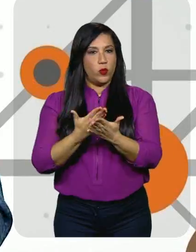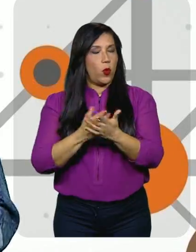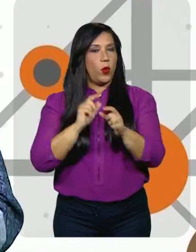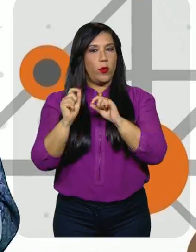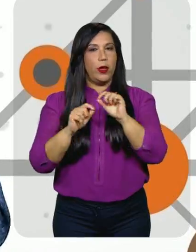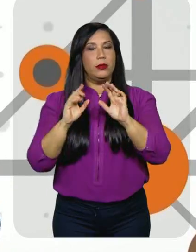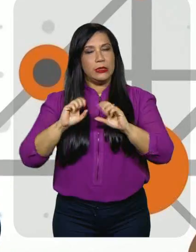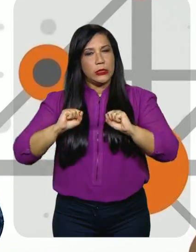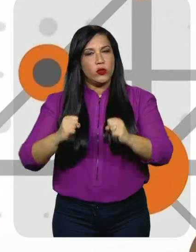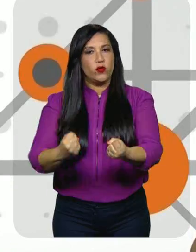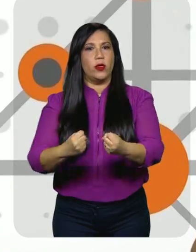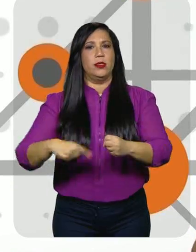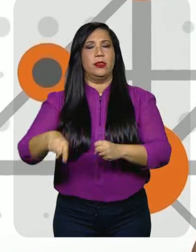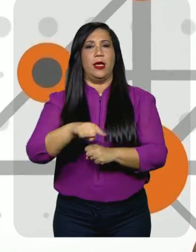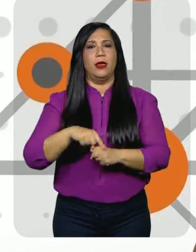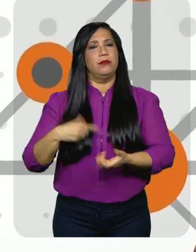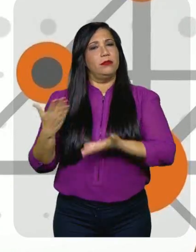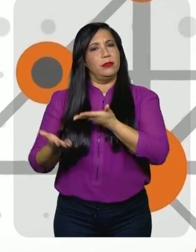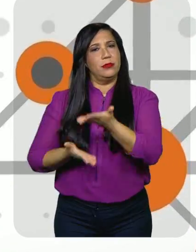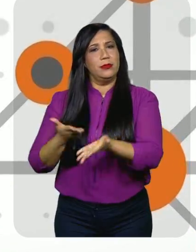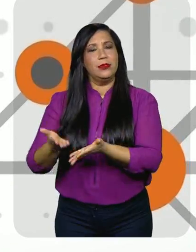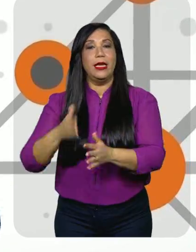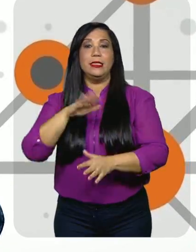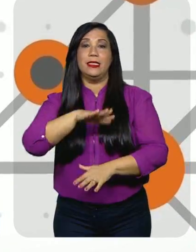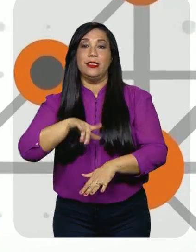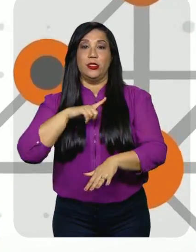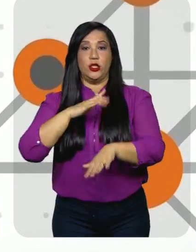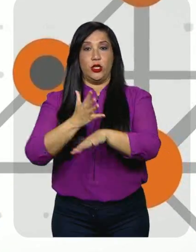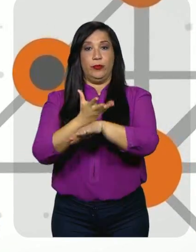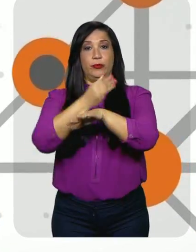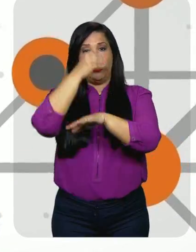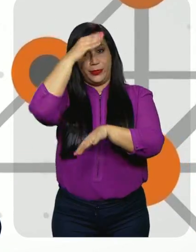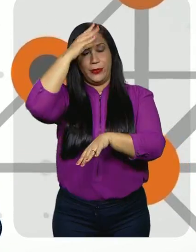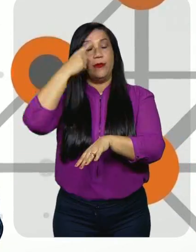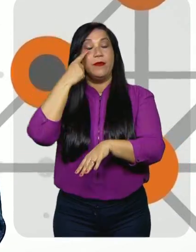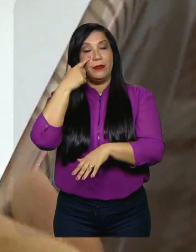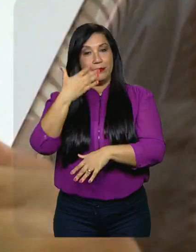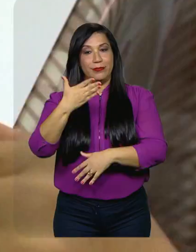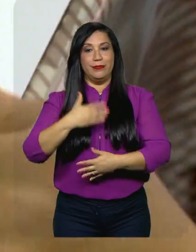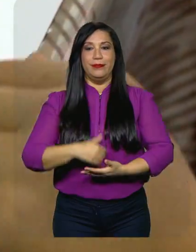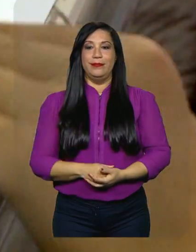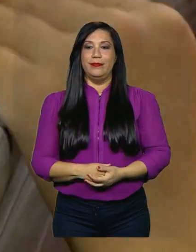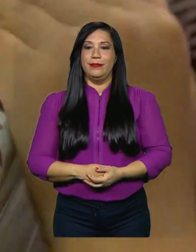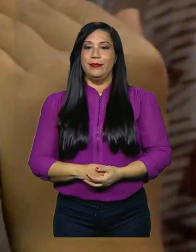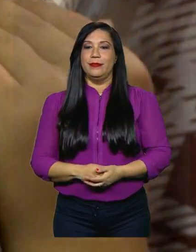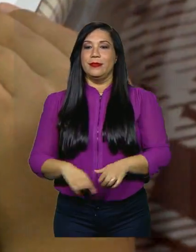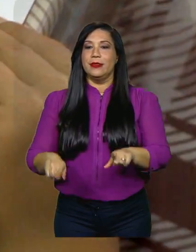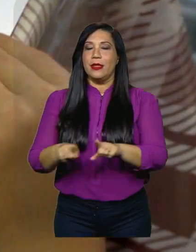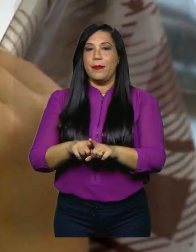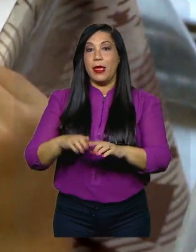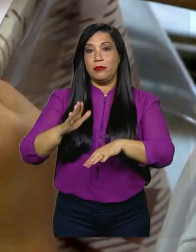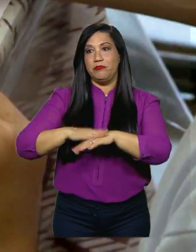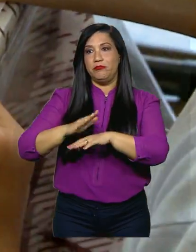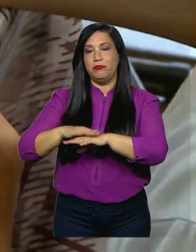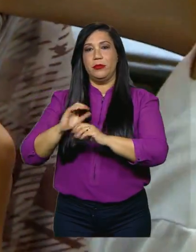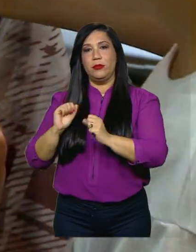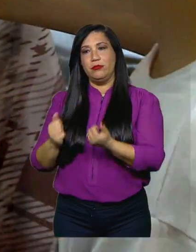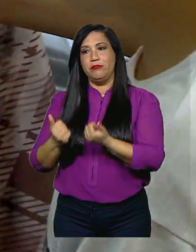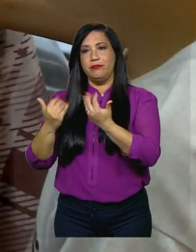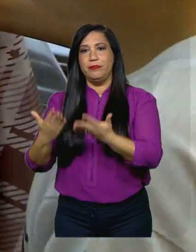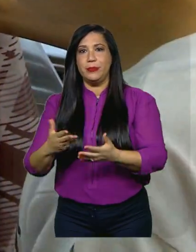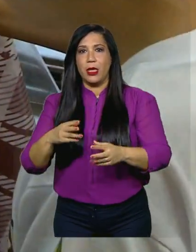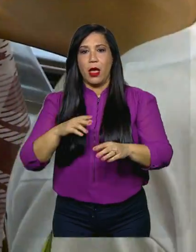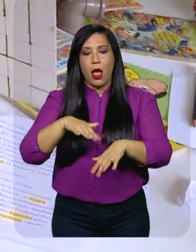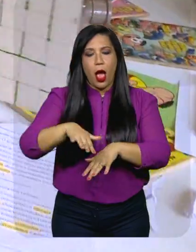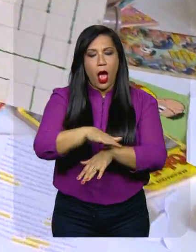que tem se esforçado para atender as crianças com altas habilidades. Vamos ver. Explorar áreas de interesse de estudantes com